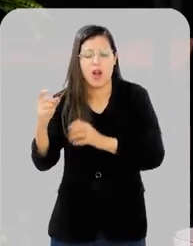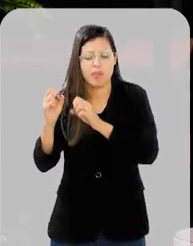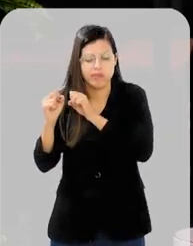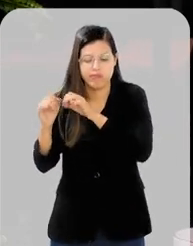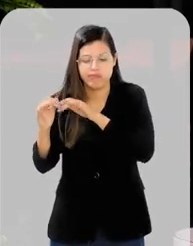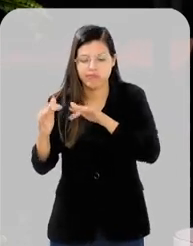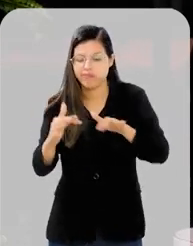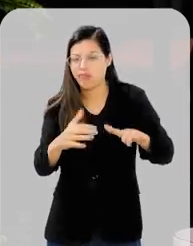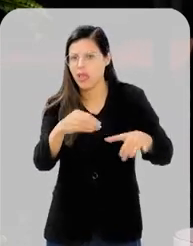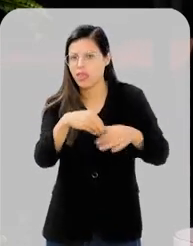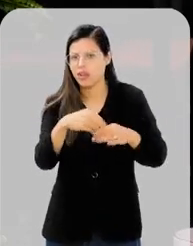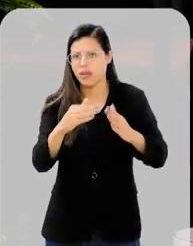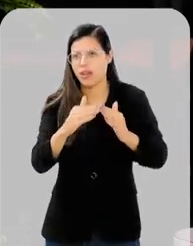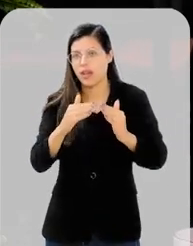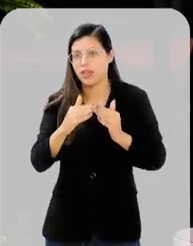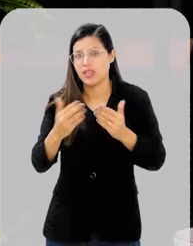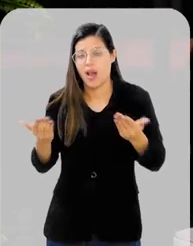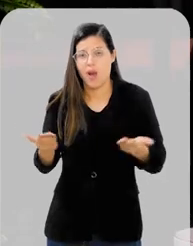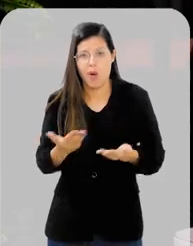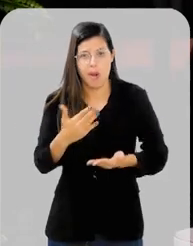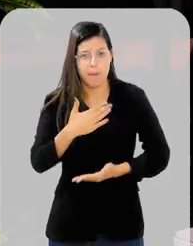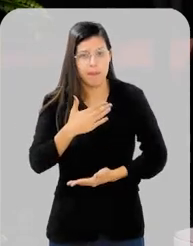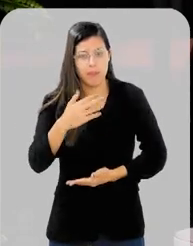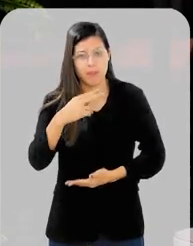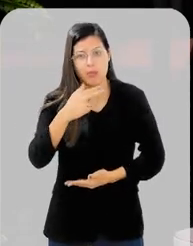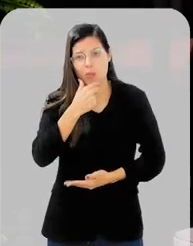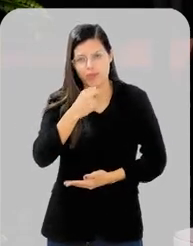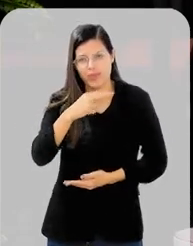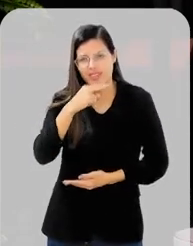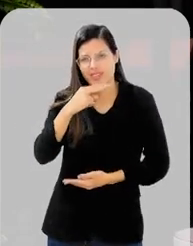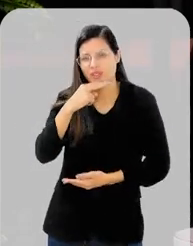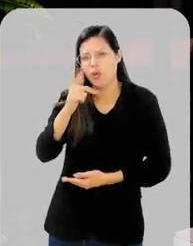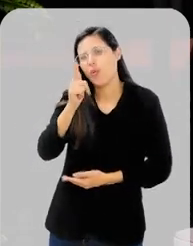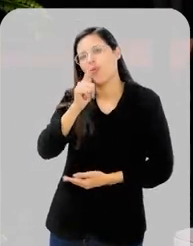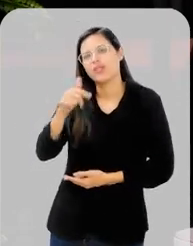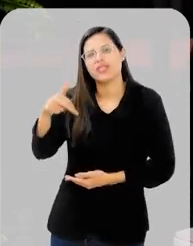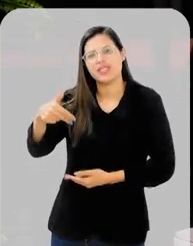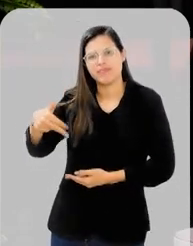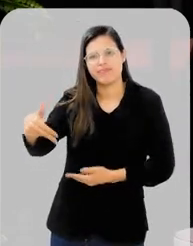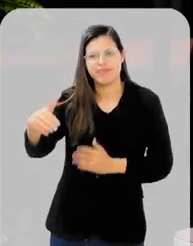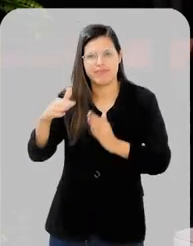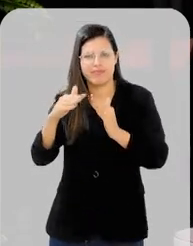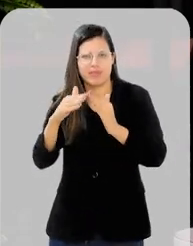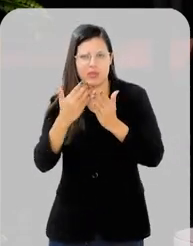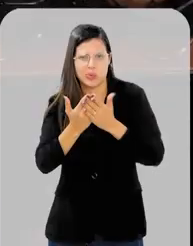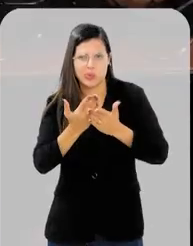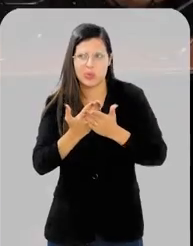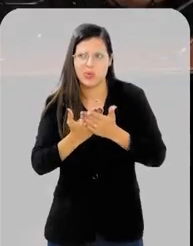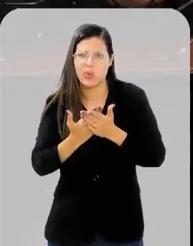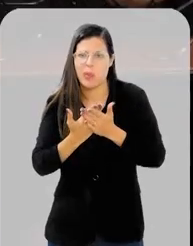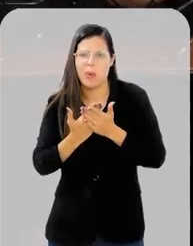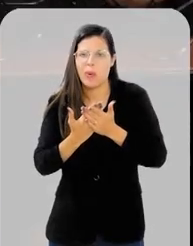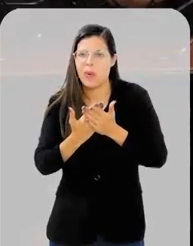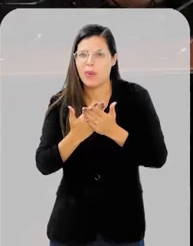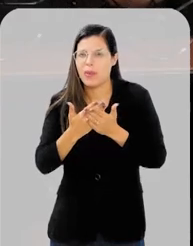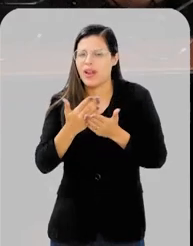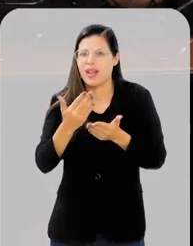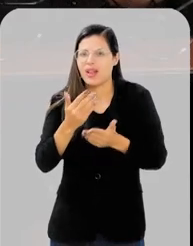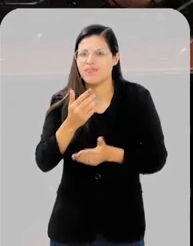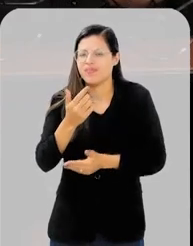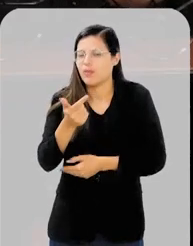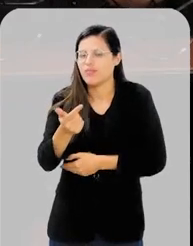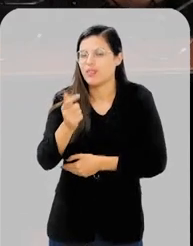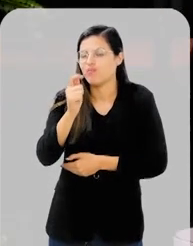dentro da minha casa agora o meu neto vai conseguir ir pra escola sem Barro no pé